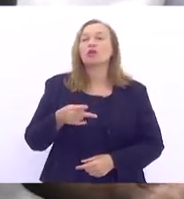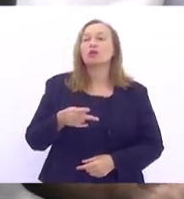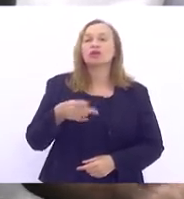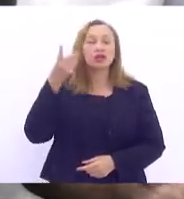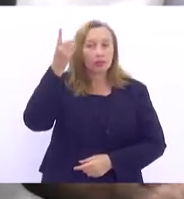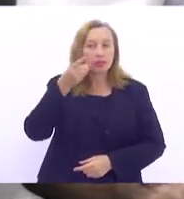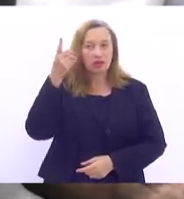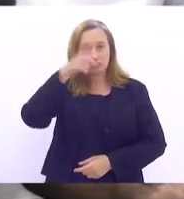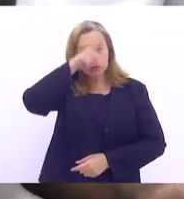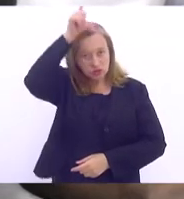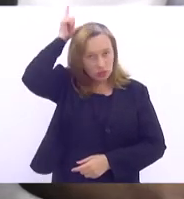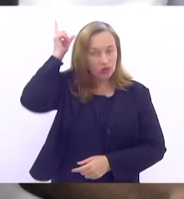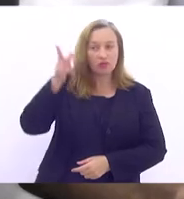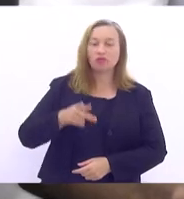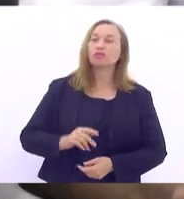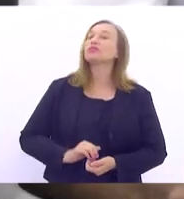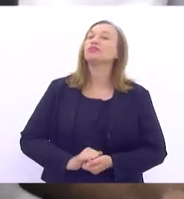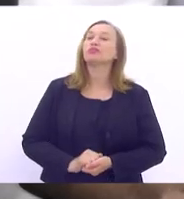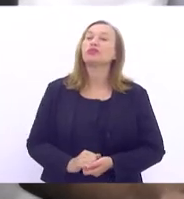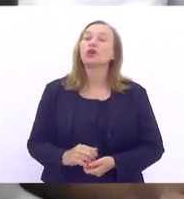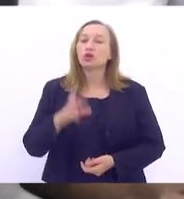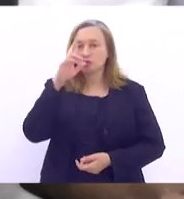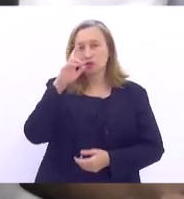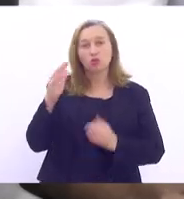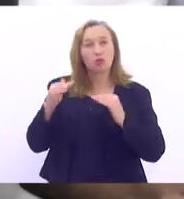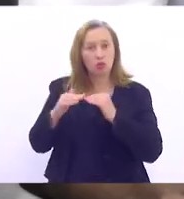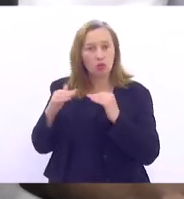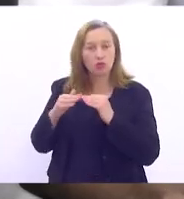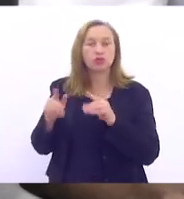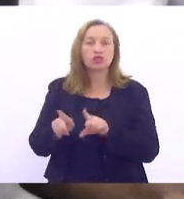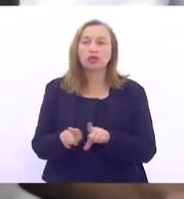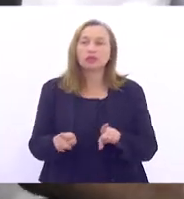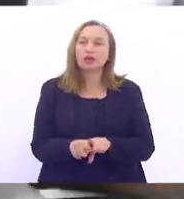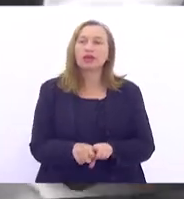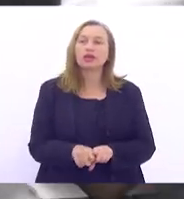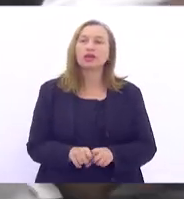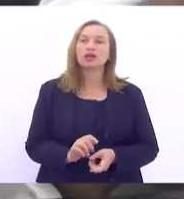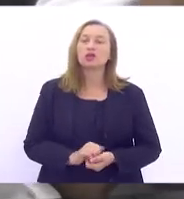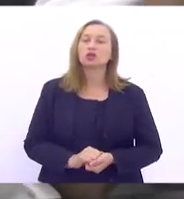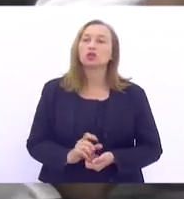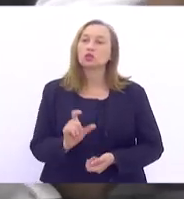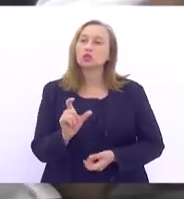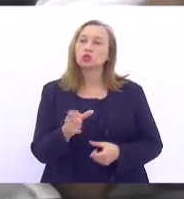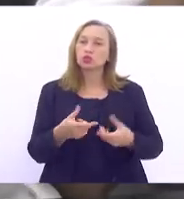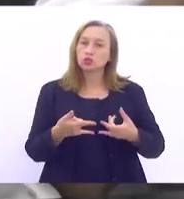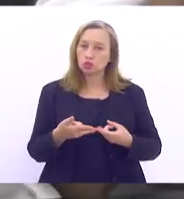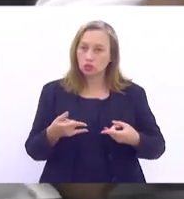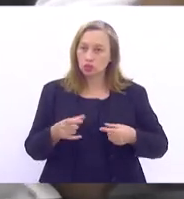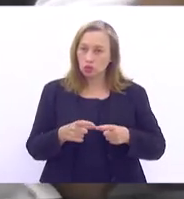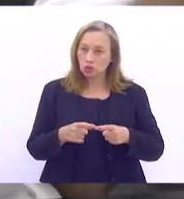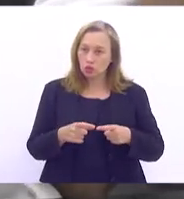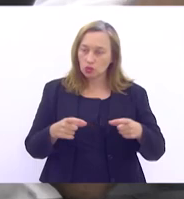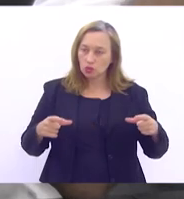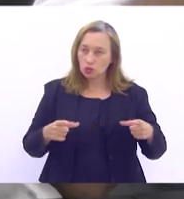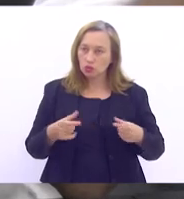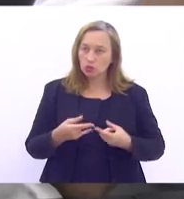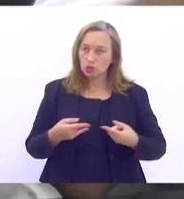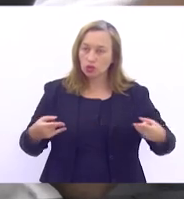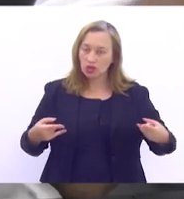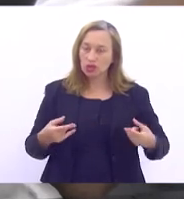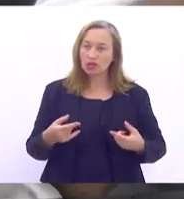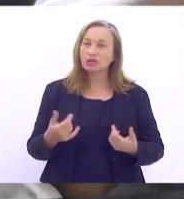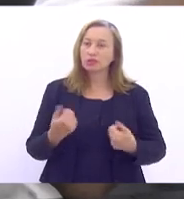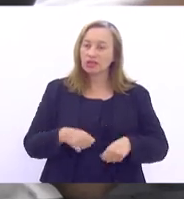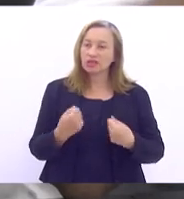levantou, que Vossa Excelência concordou, que a questão do ingresso tem que cobrir isso, lembrar